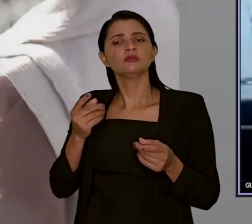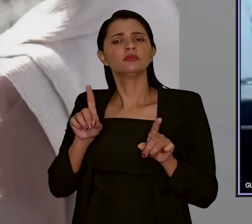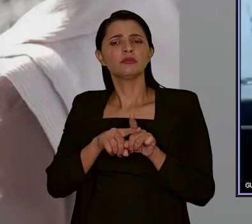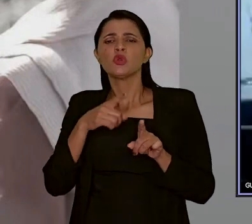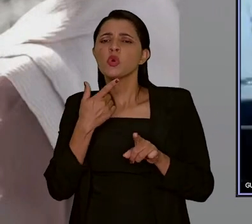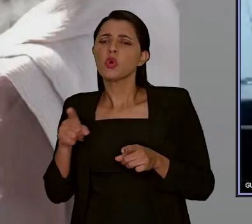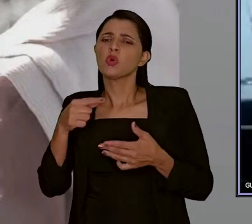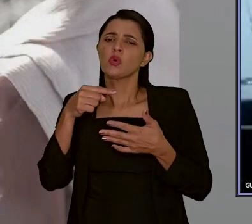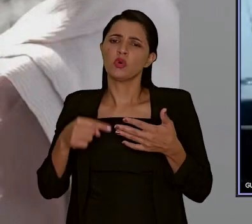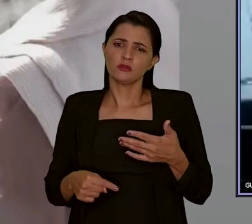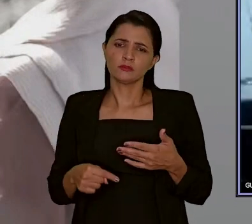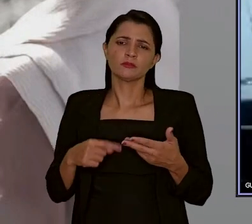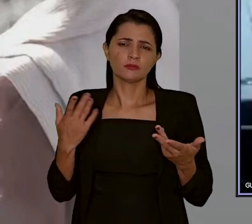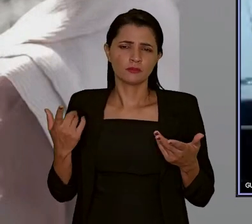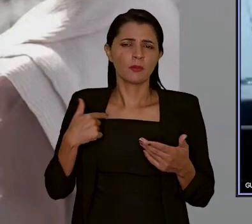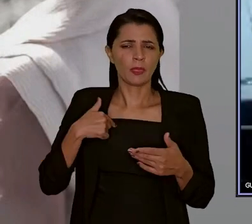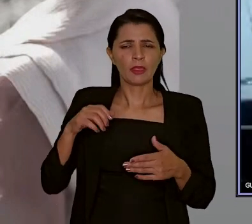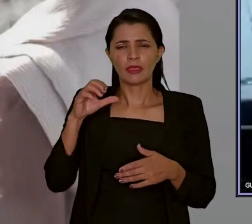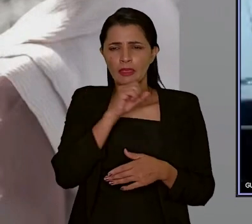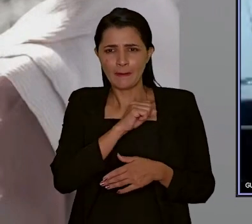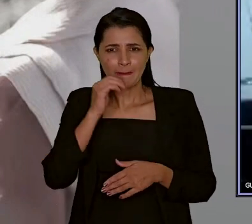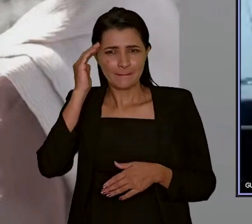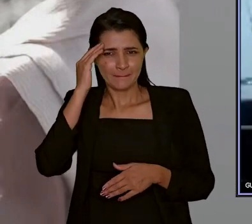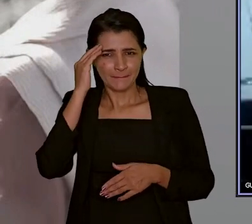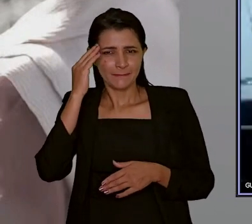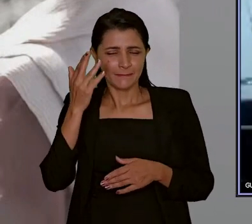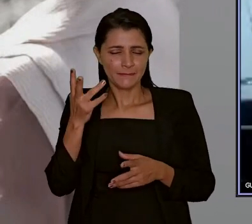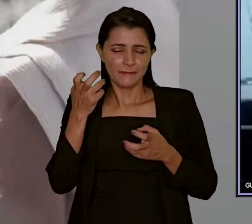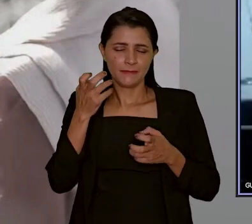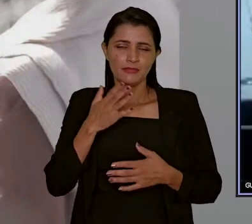E aí eu vou me valer um pouco da minha